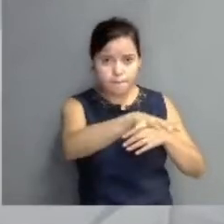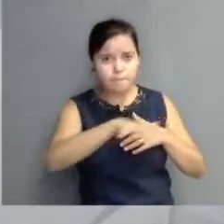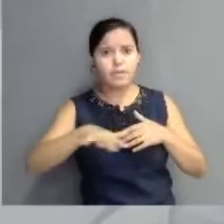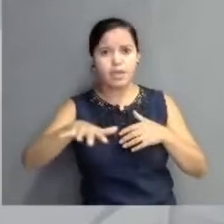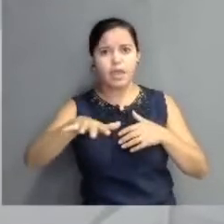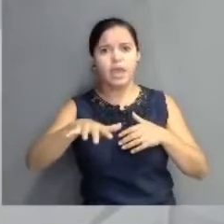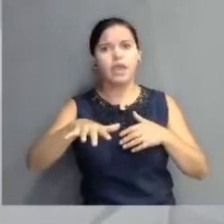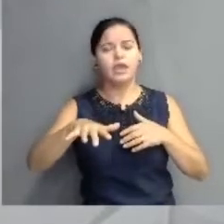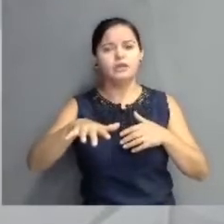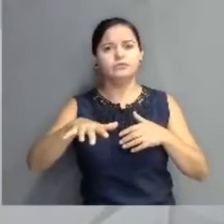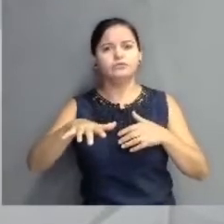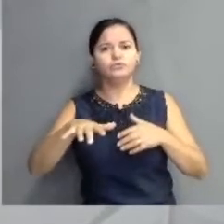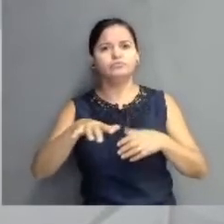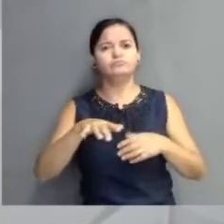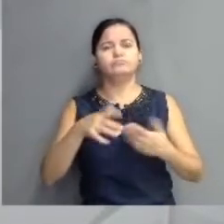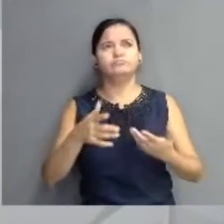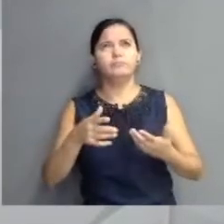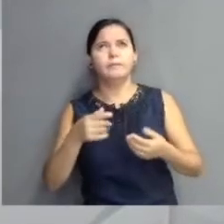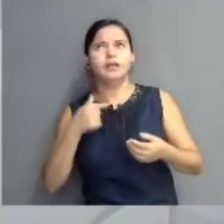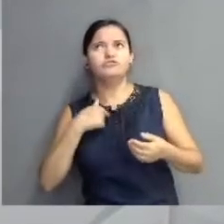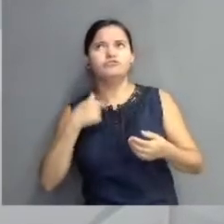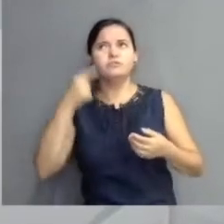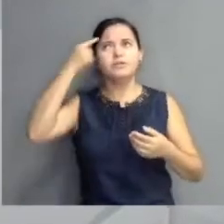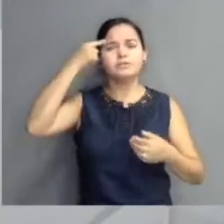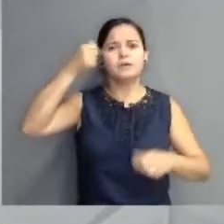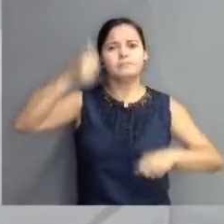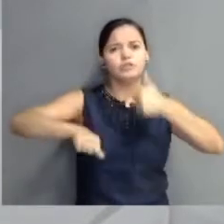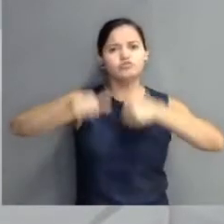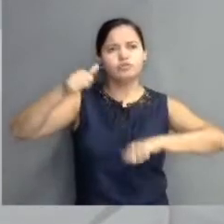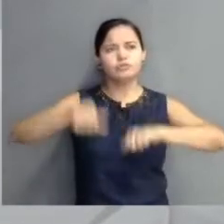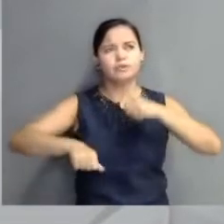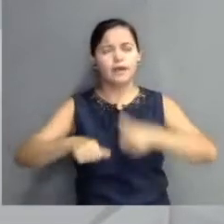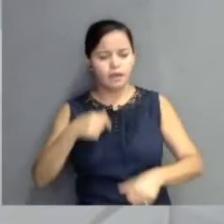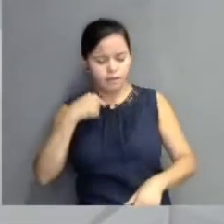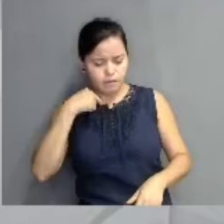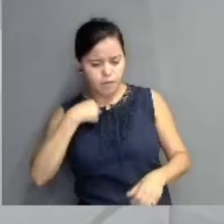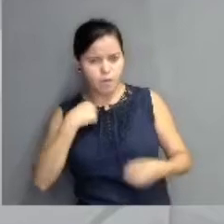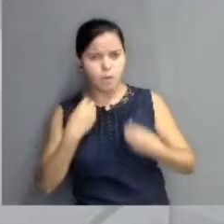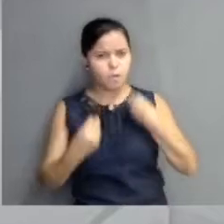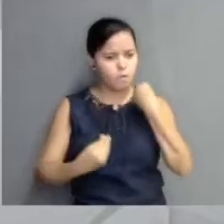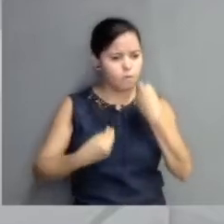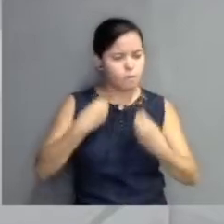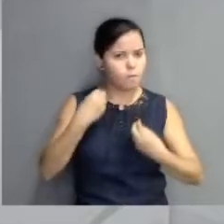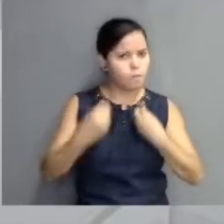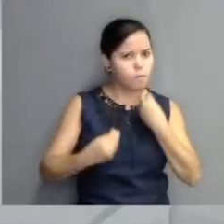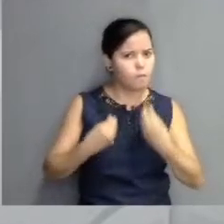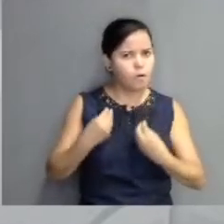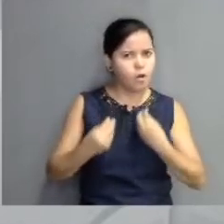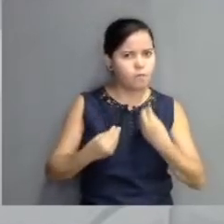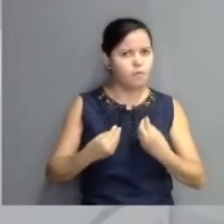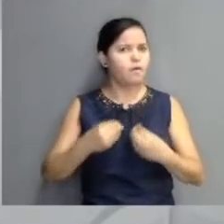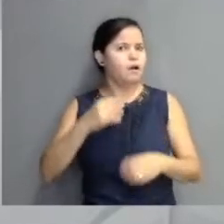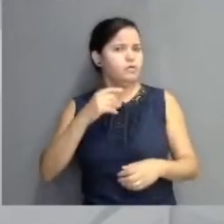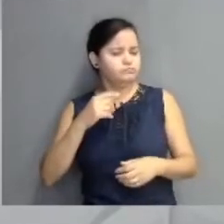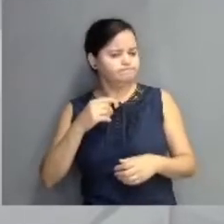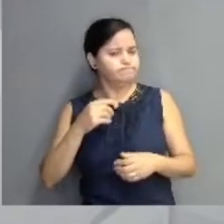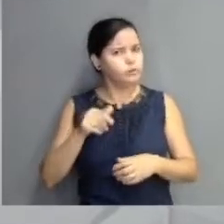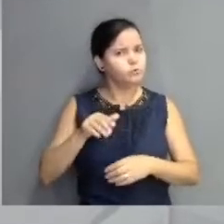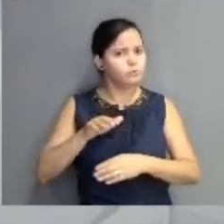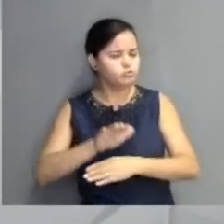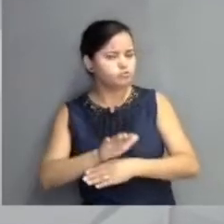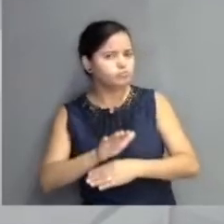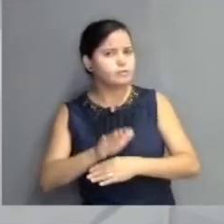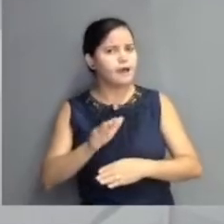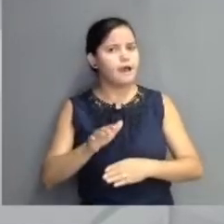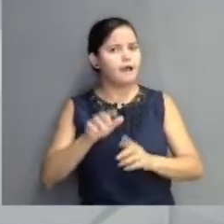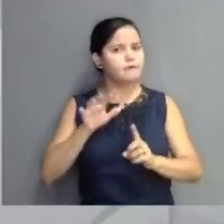se questione. Será que o nosso consumo ele está sendo saudável para o nosso planeta? Será que a maneira que a gente consome, a maneira que